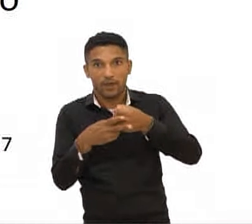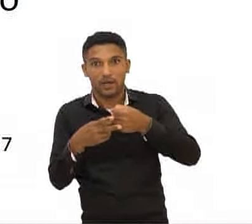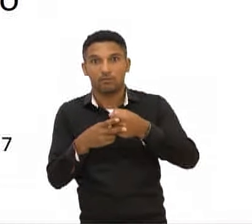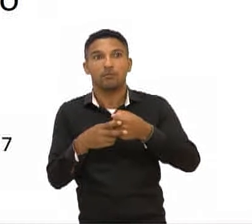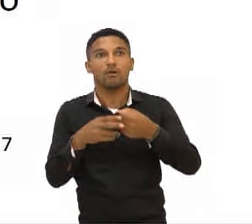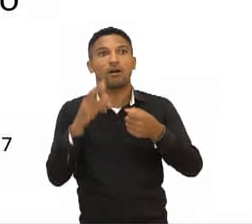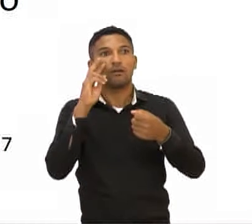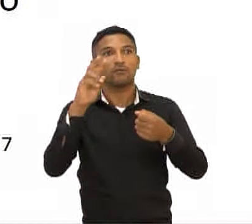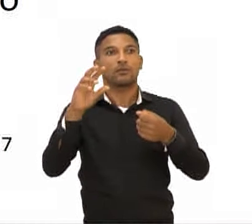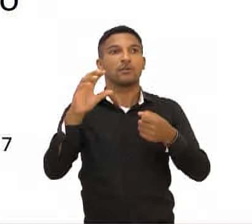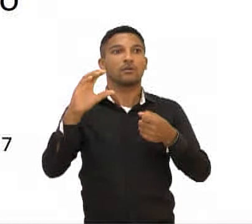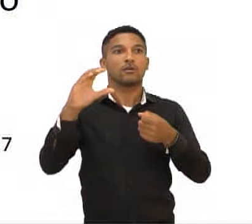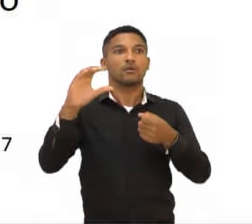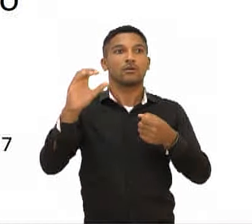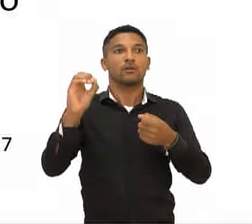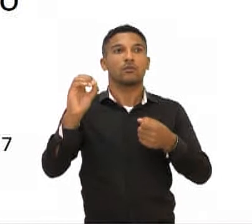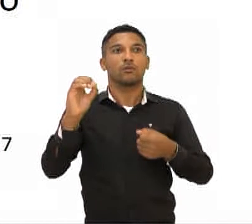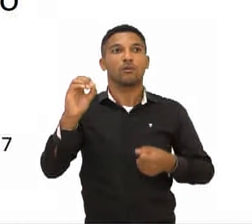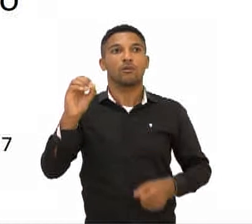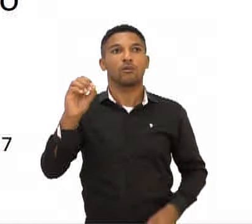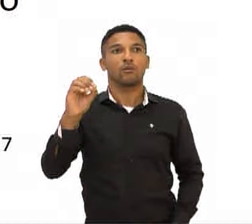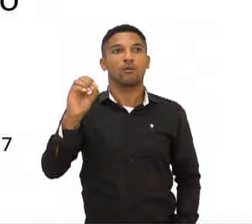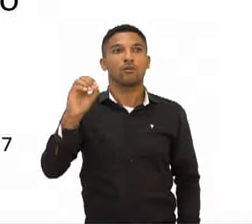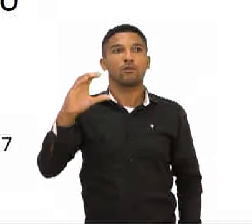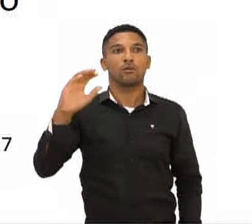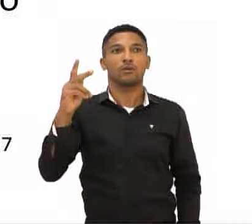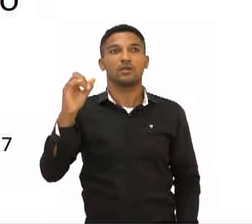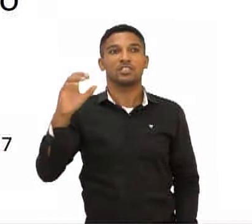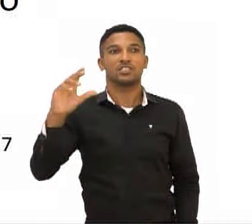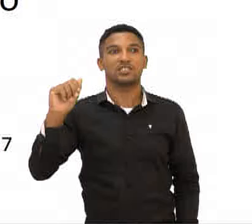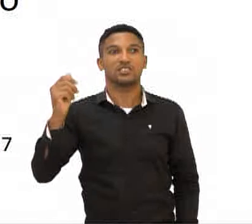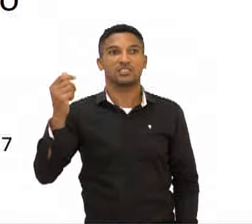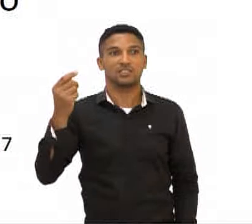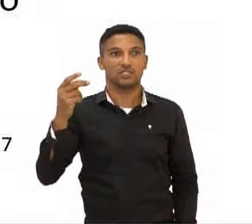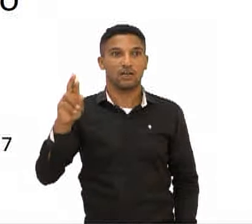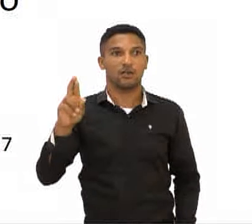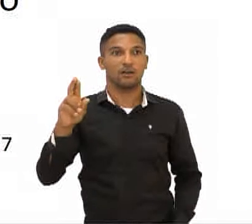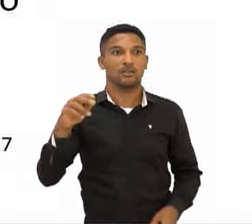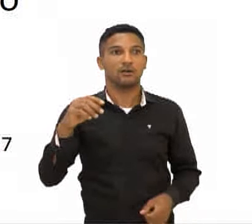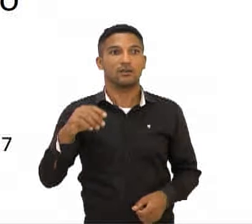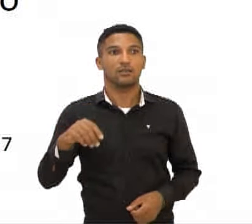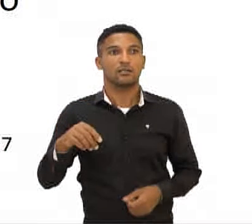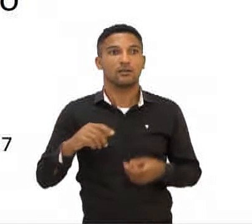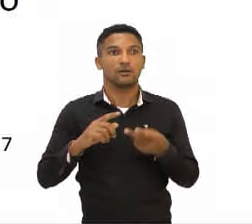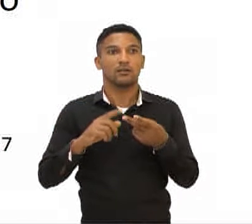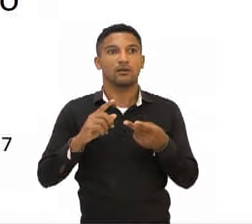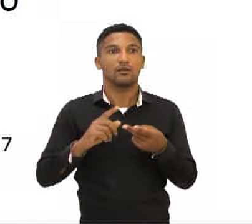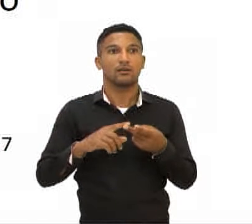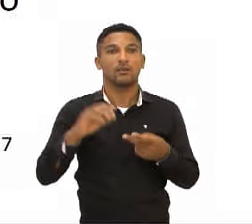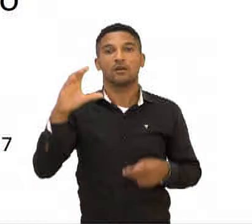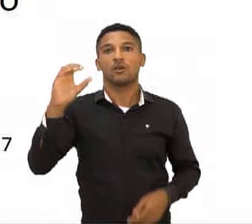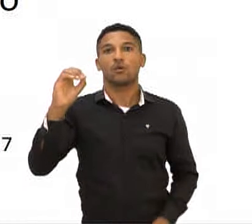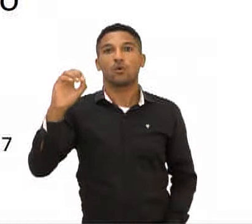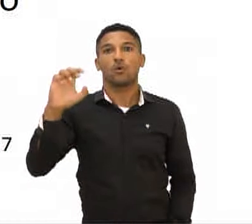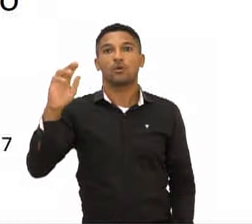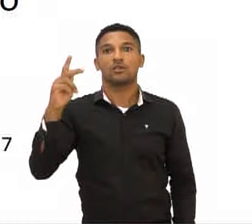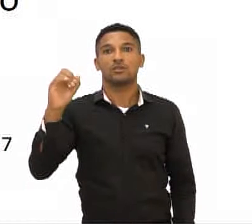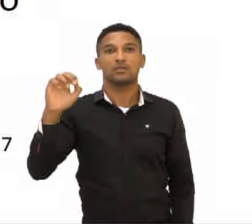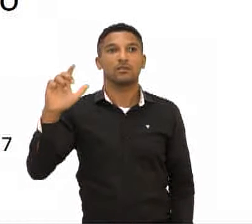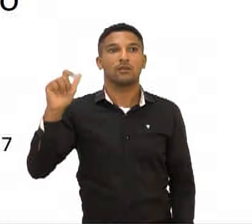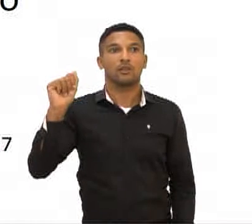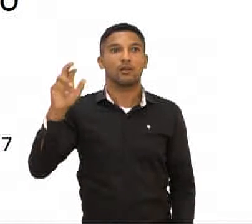cochichar, cochilar, fungar, xingar e zangar, os substantivos bagunça,